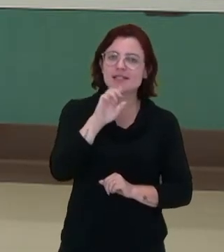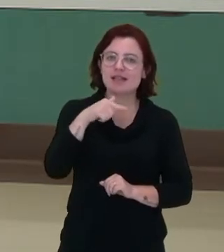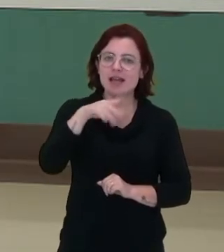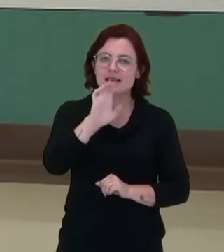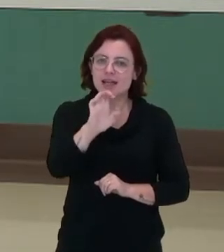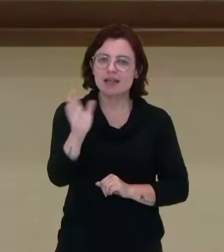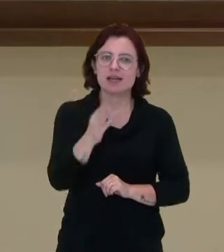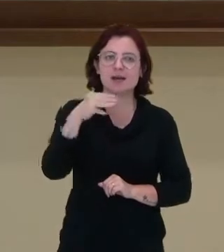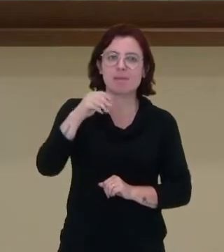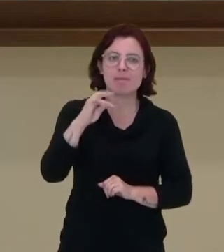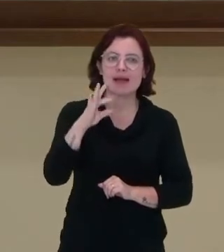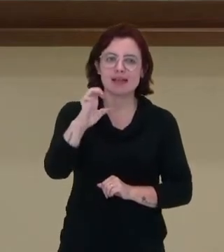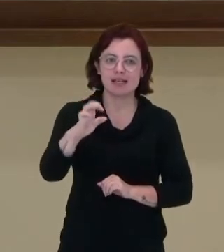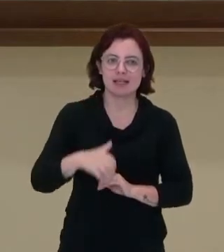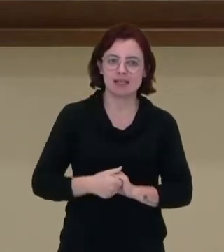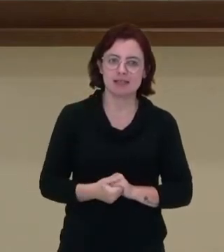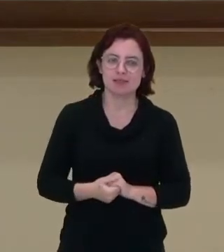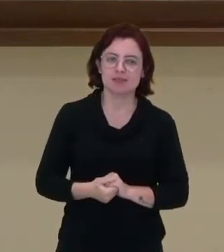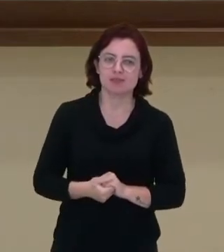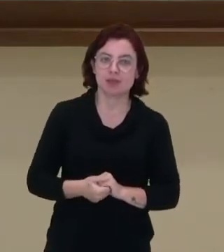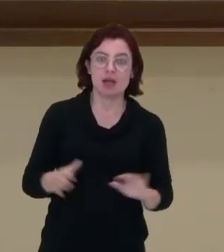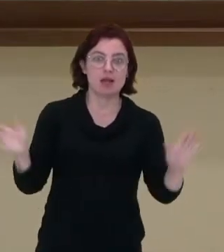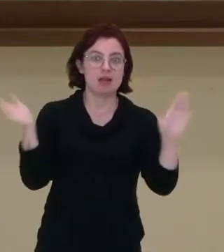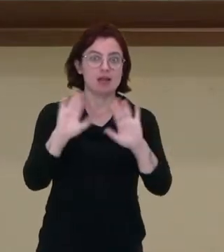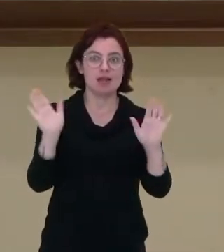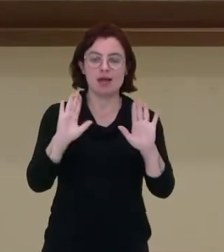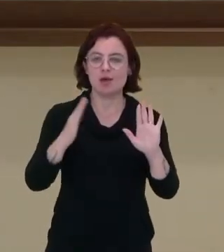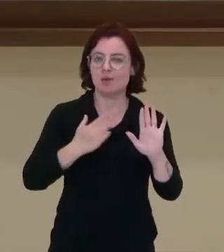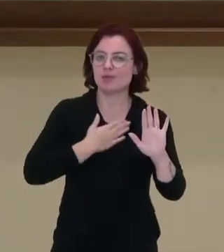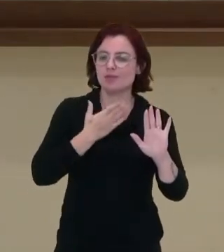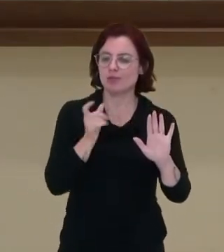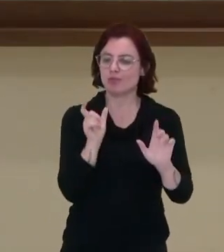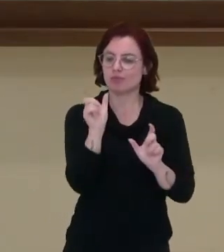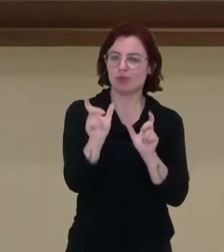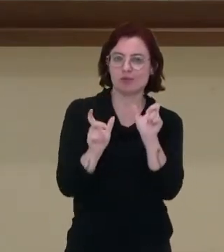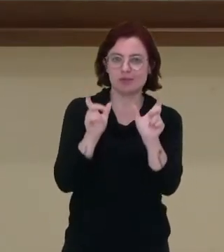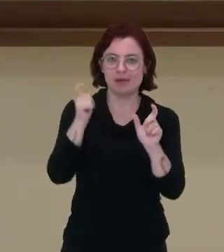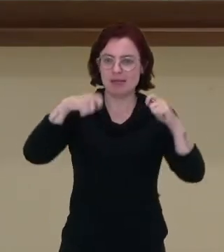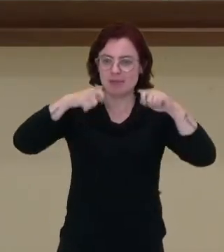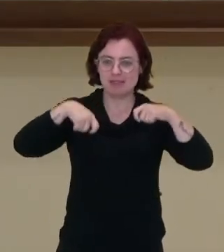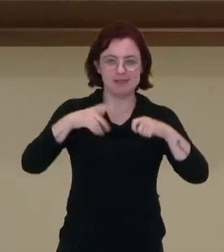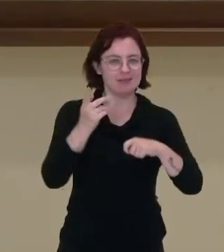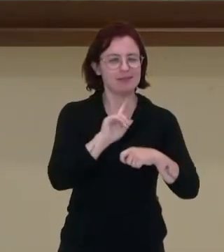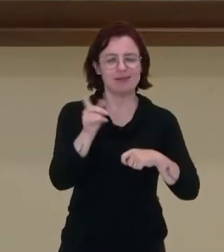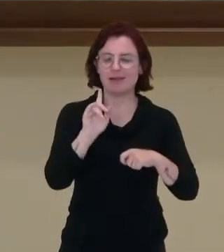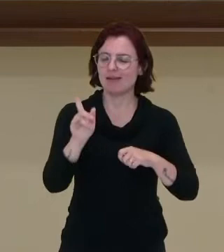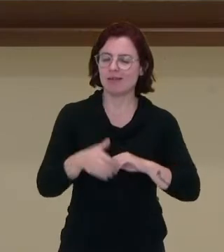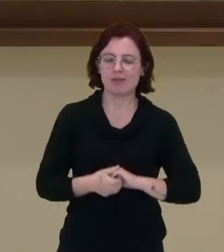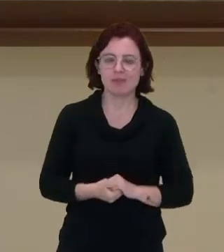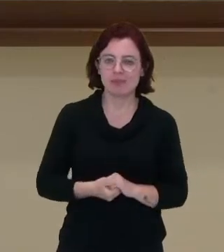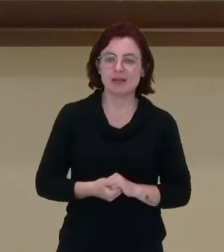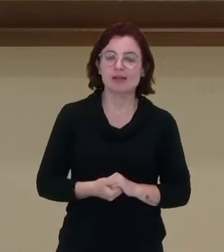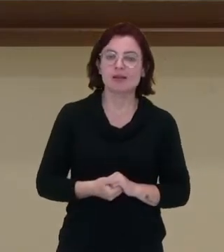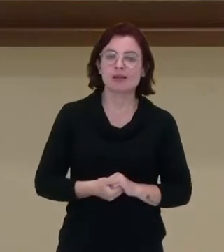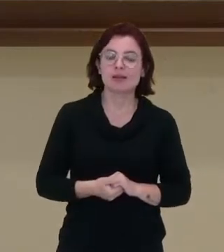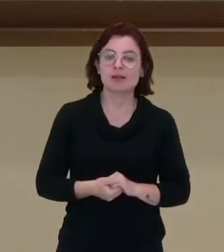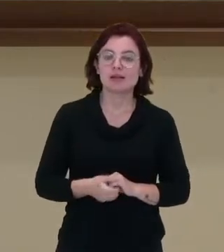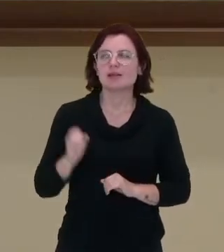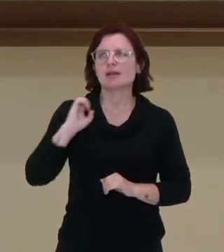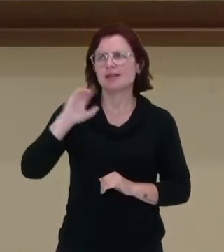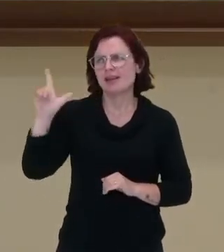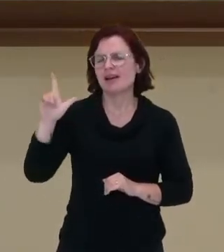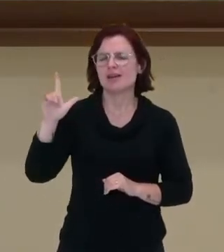checkmate. Mas olha, não se assuste com esse número de possibilidades de jogadas, tá? Claro